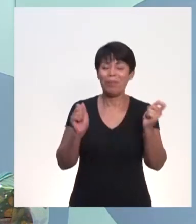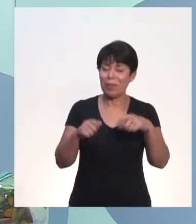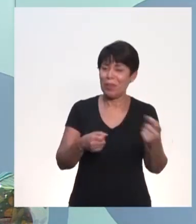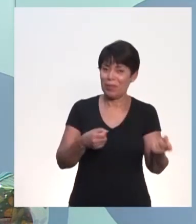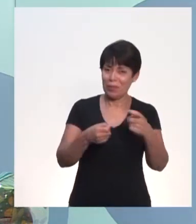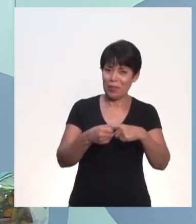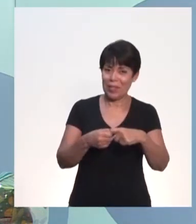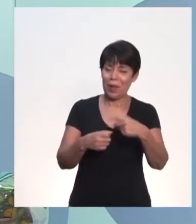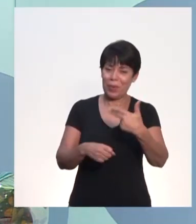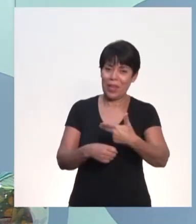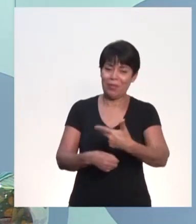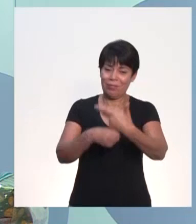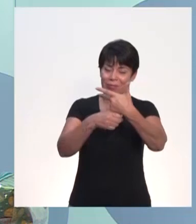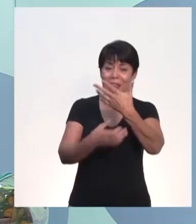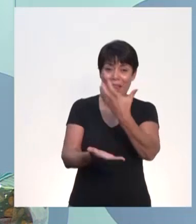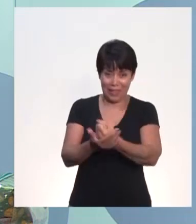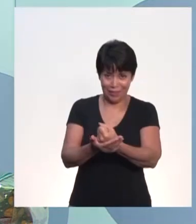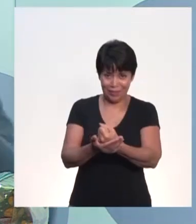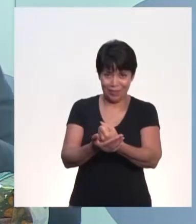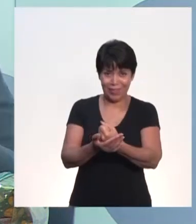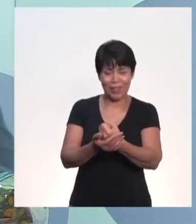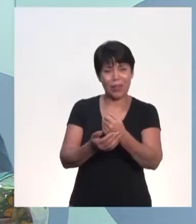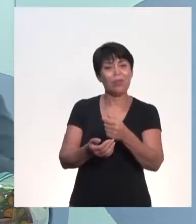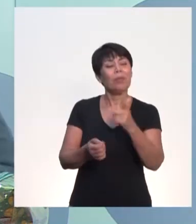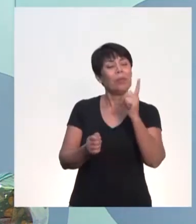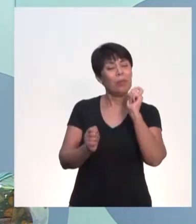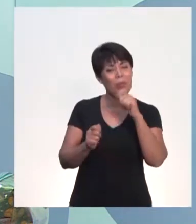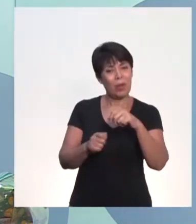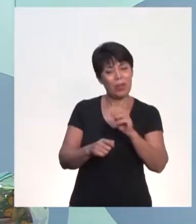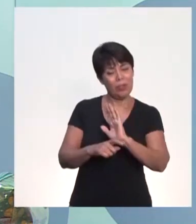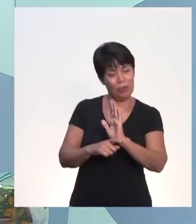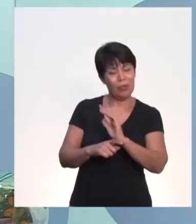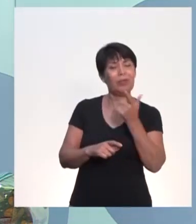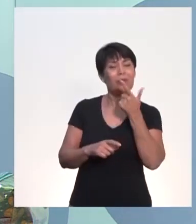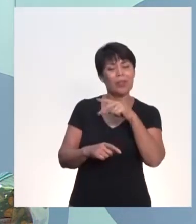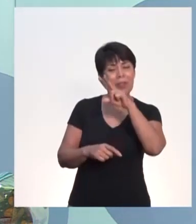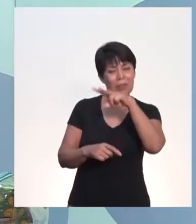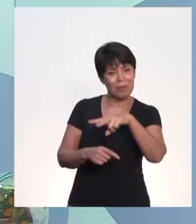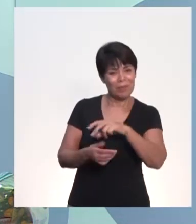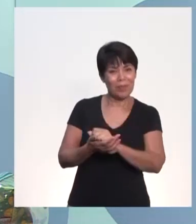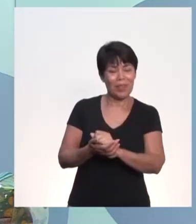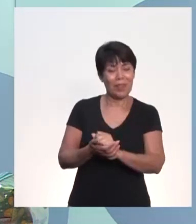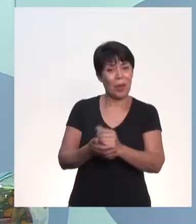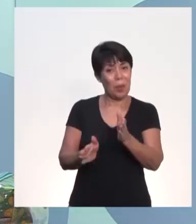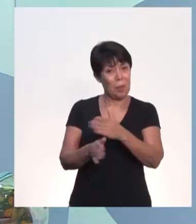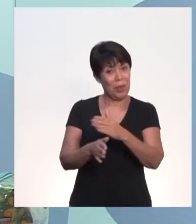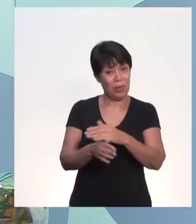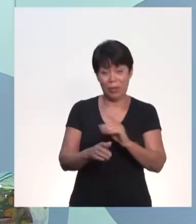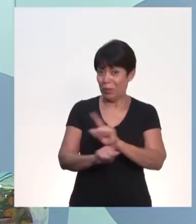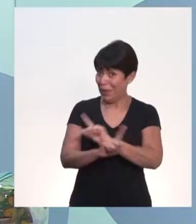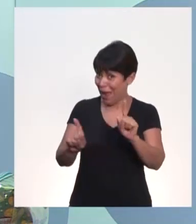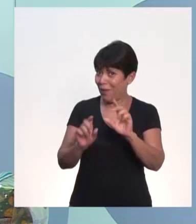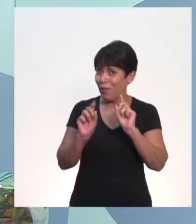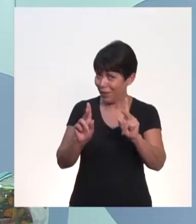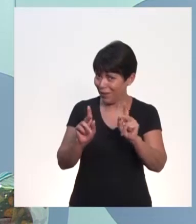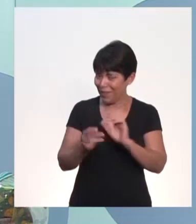estar gravada. Então, eu espero que você consiga olhar novamente e não se sentir tão perdido depois, tudo bem?